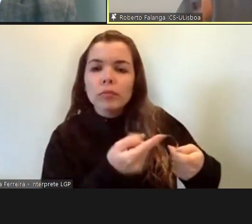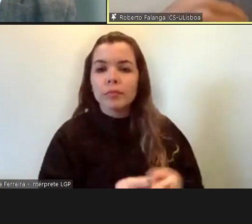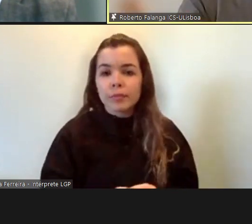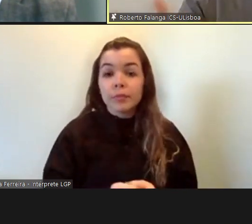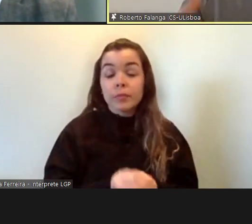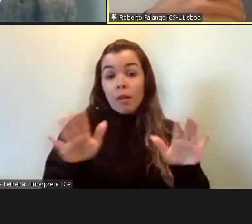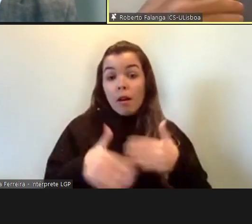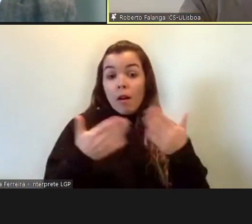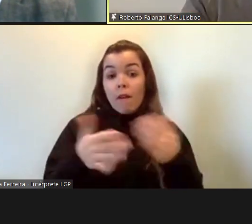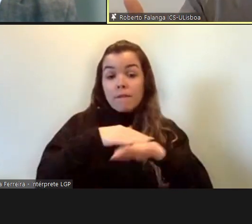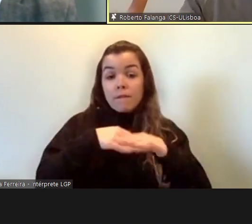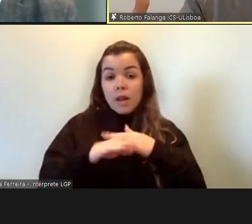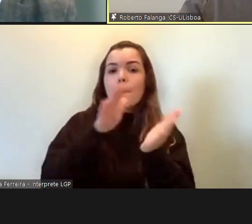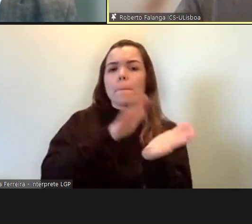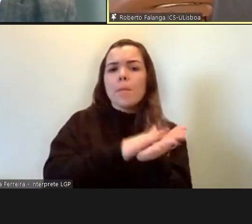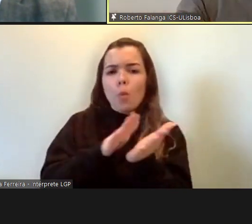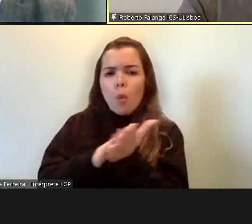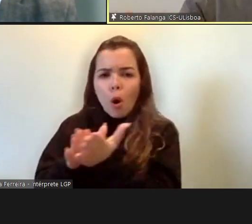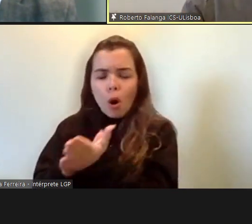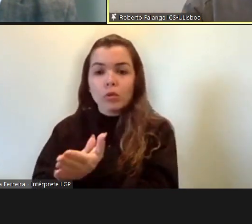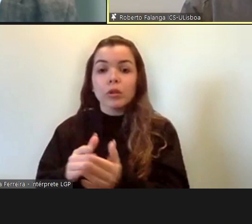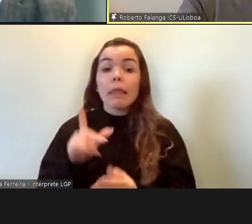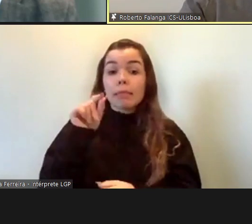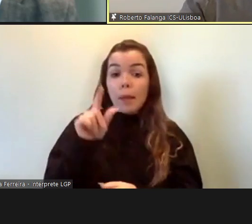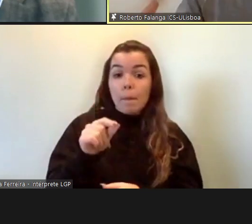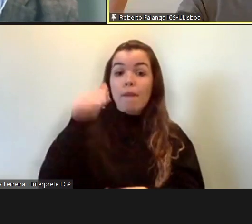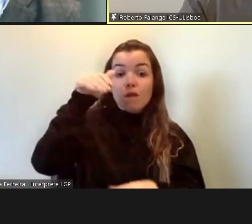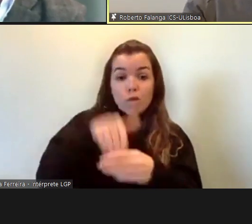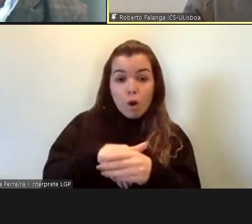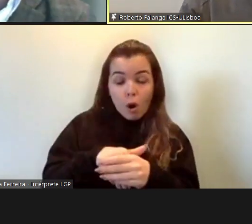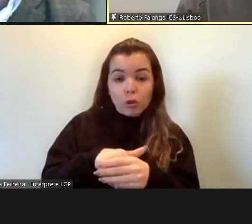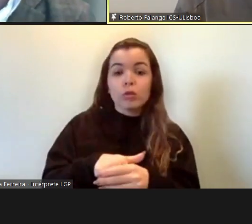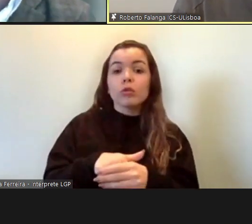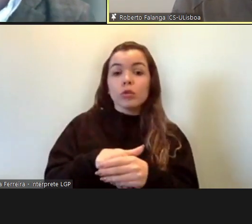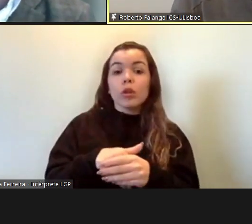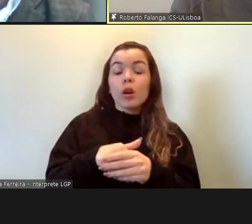Portanto, fazem propostas e também votam as propostas que mais